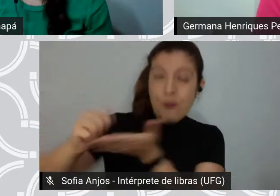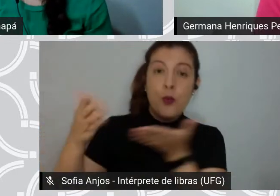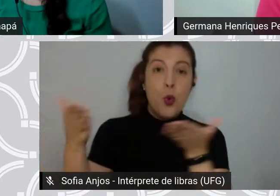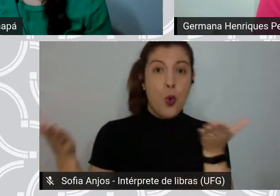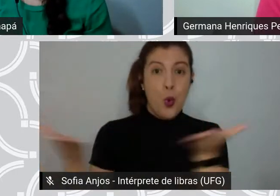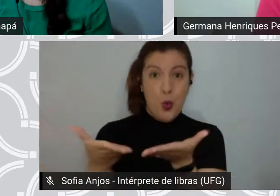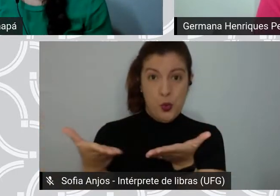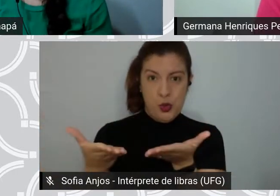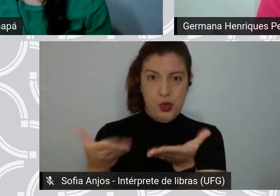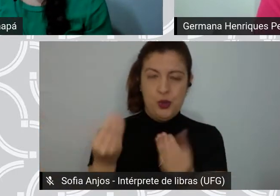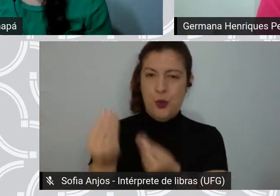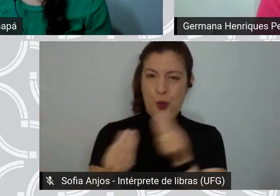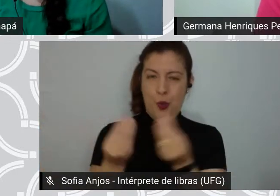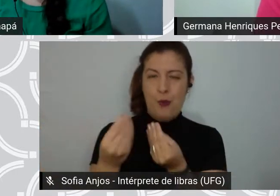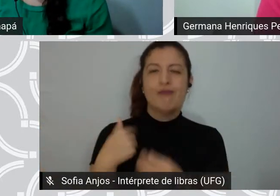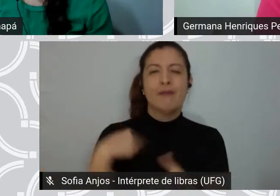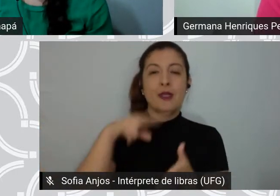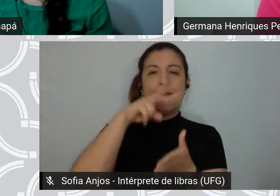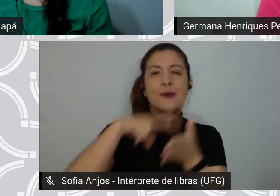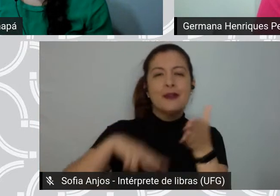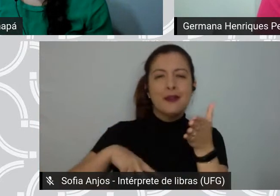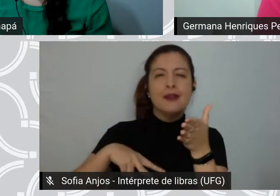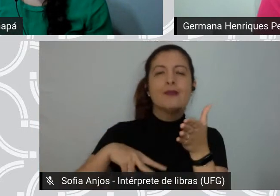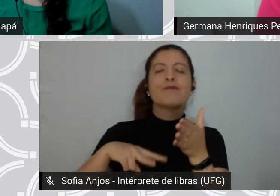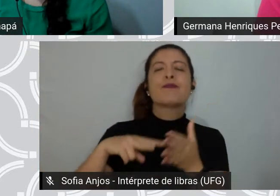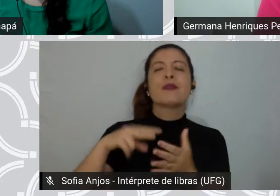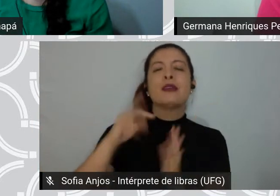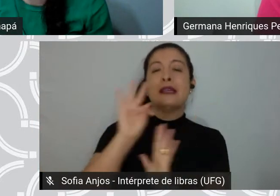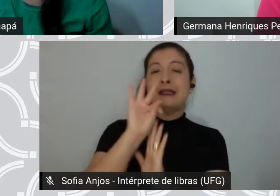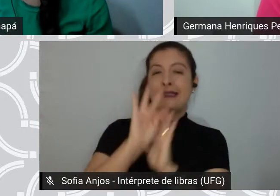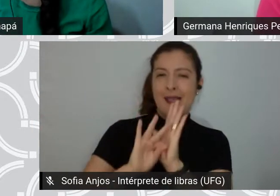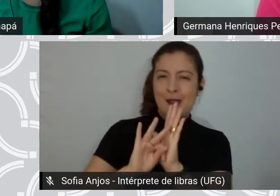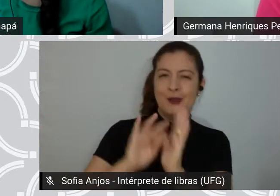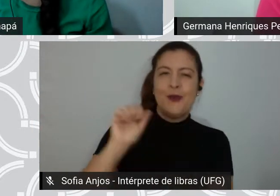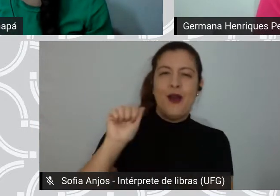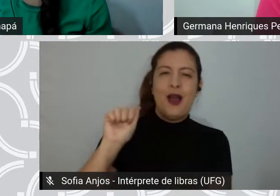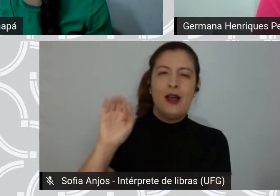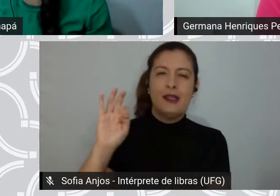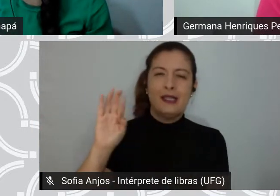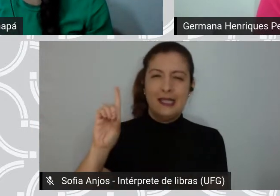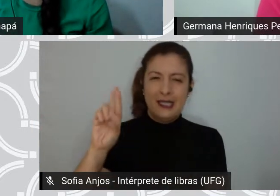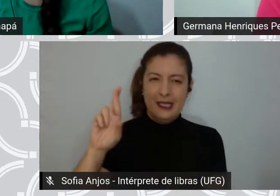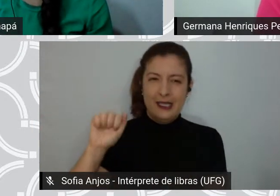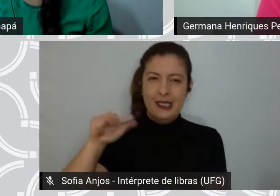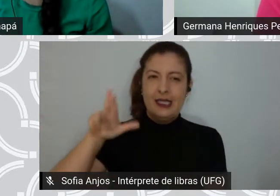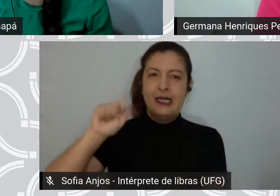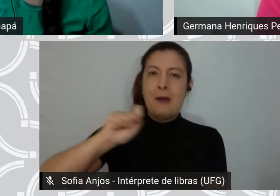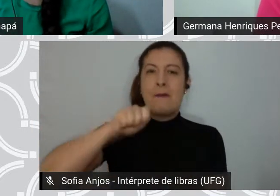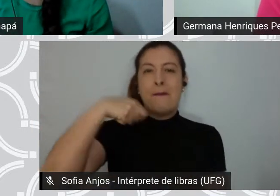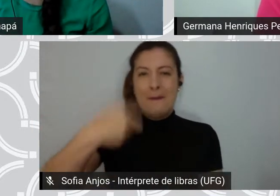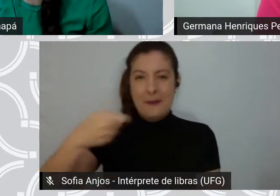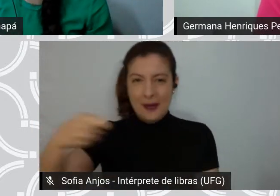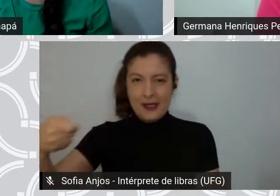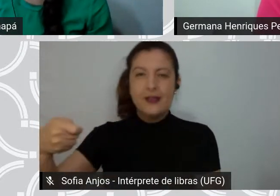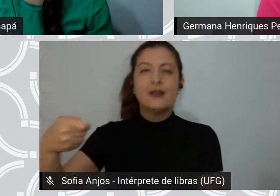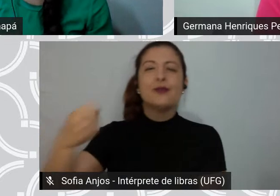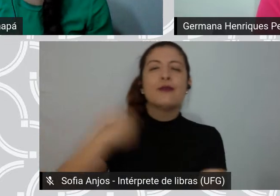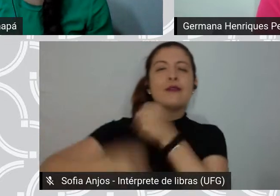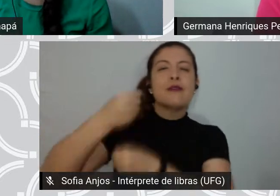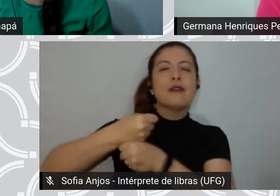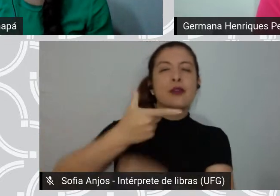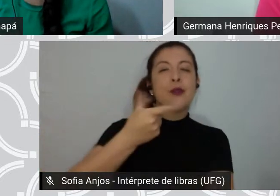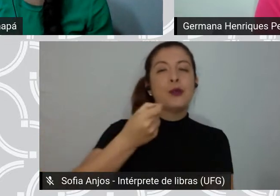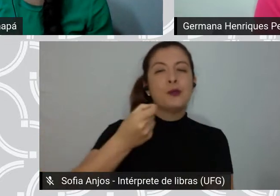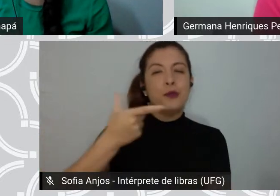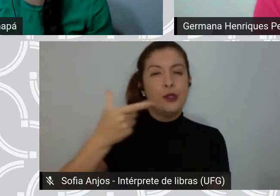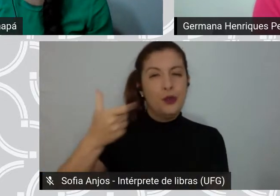um texto da Adriana Pagano, de 2001, olhem só, e é um dos melhores textos sobre historiografia da tradução